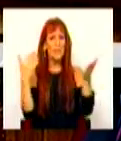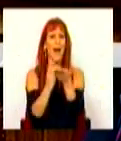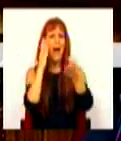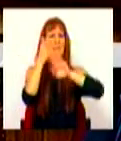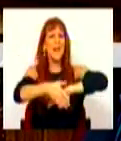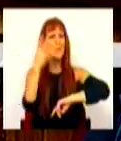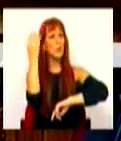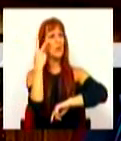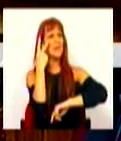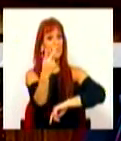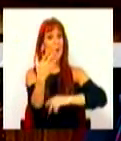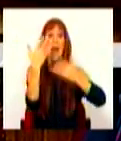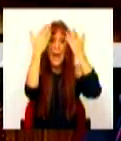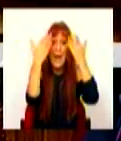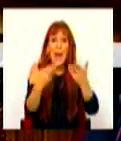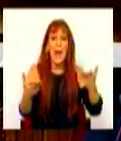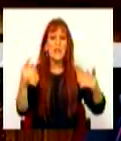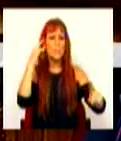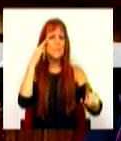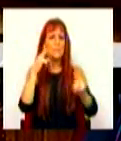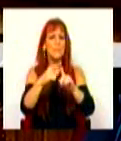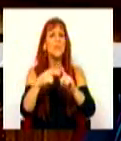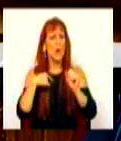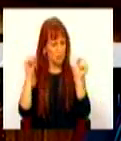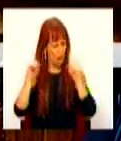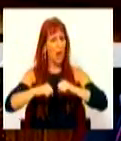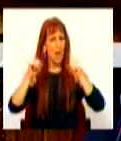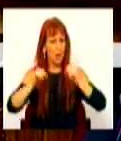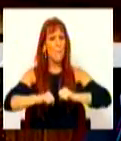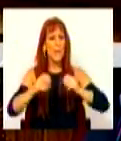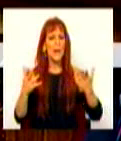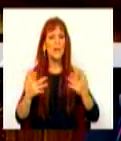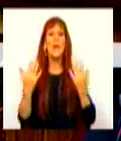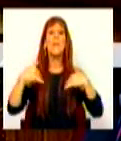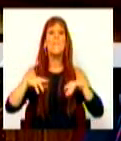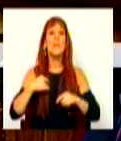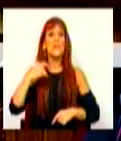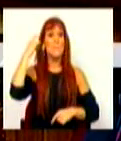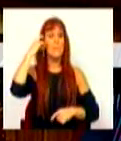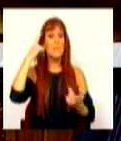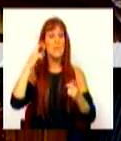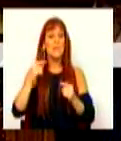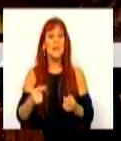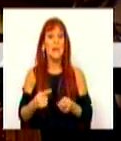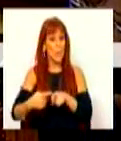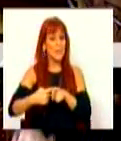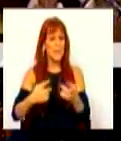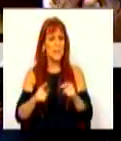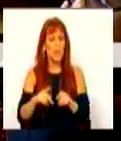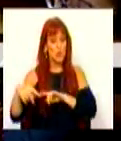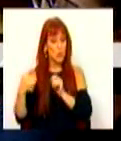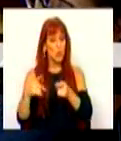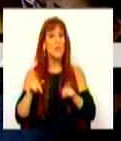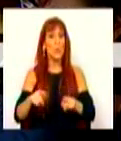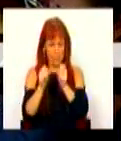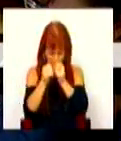acesso à cultura. Essa é uma intenção que acompanhamos. Mas temos, sobretudo, interesse em que a sua discussão